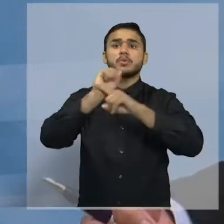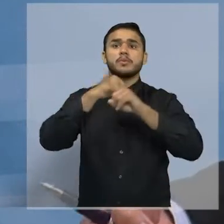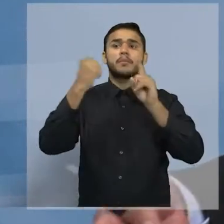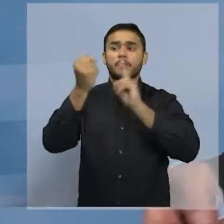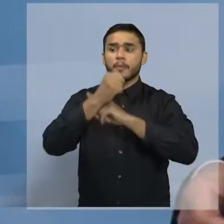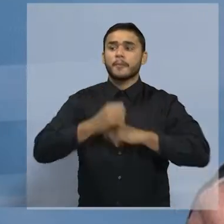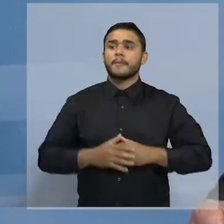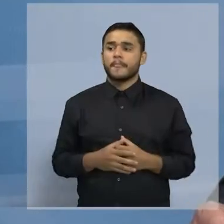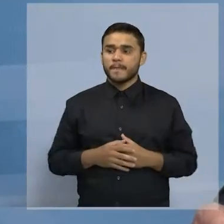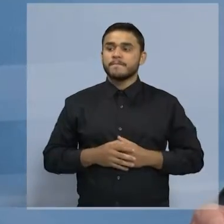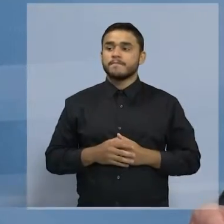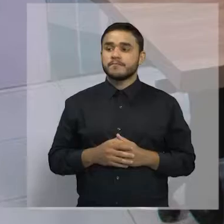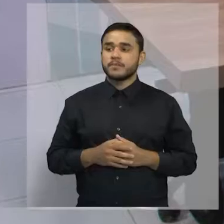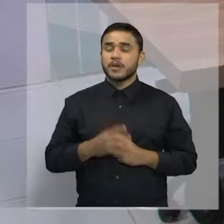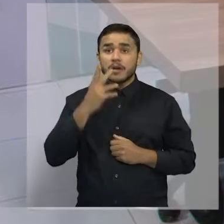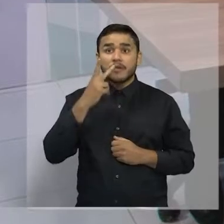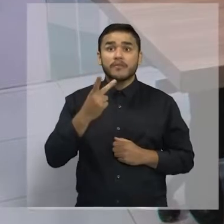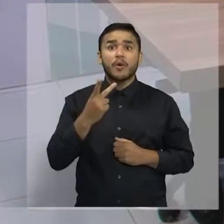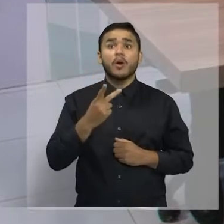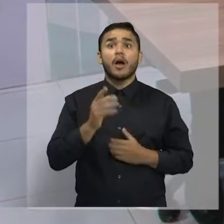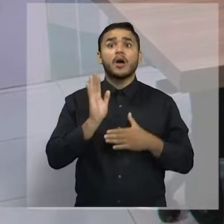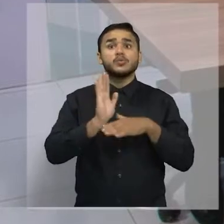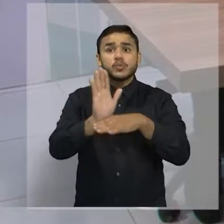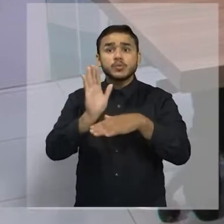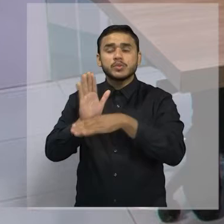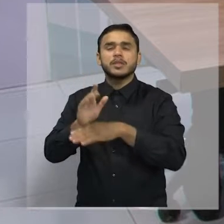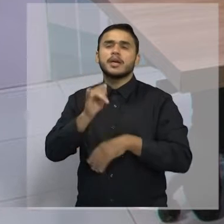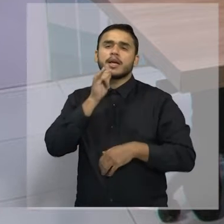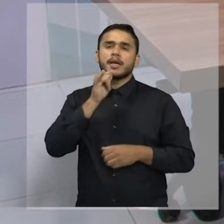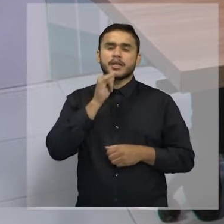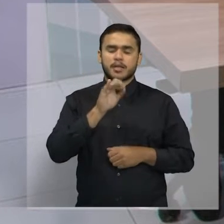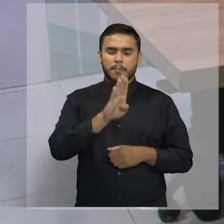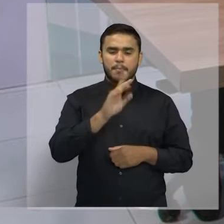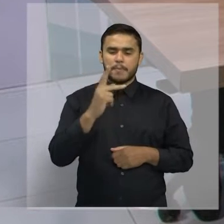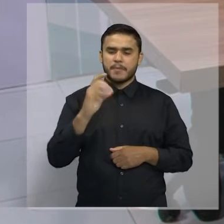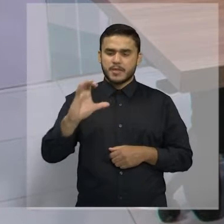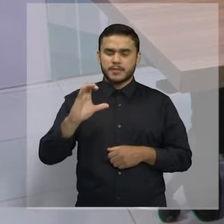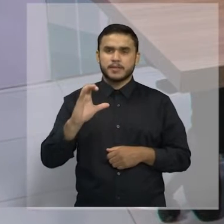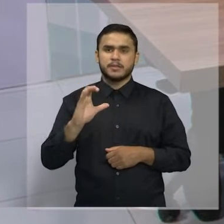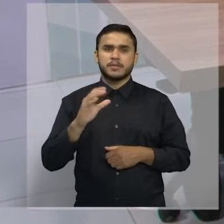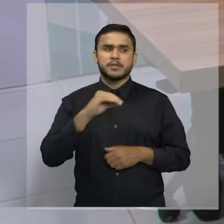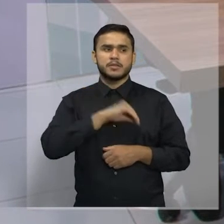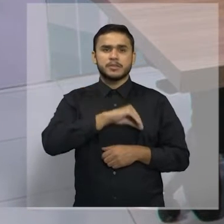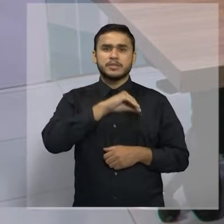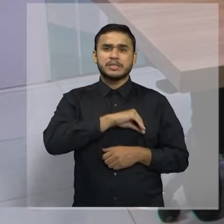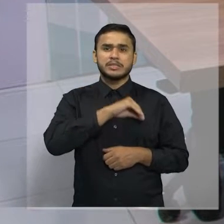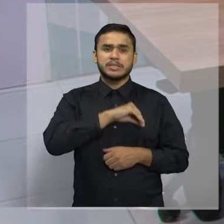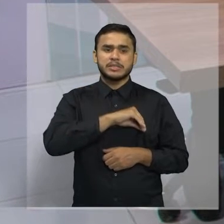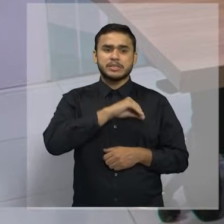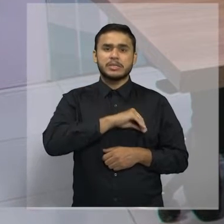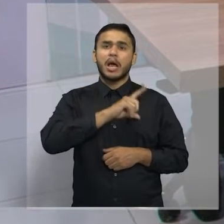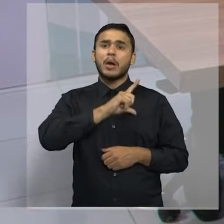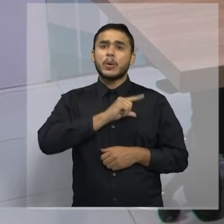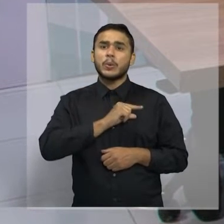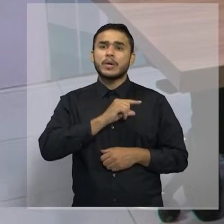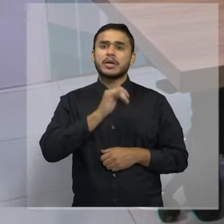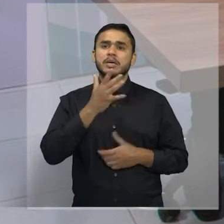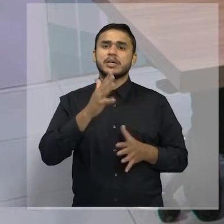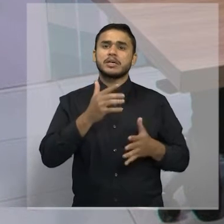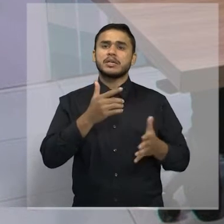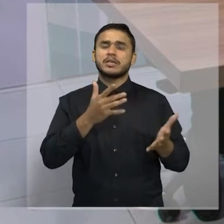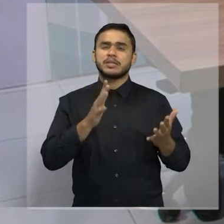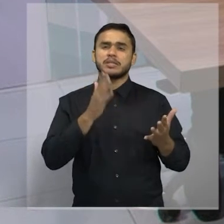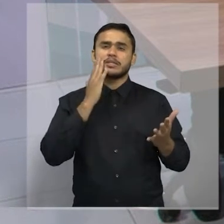o problema, esse é o problema, porque no momento que ele pega o BPC, por exemplo, que é um salário mínimo a partir de 65 anos, eu quero dar